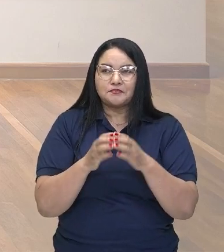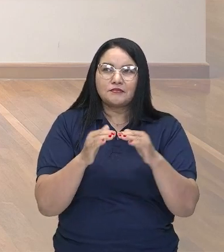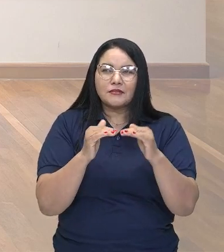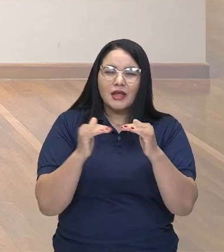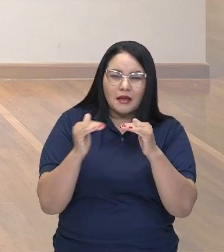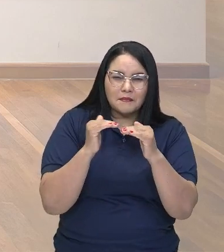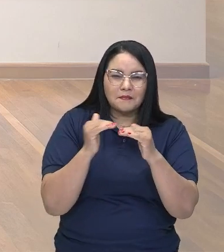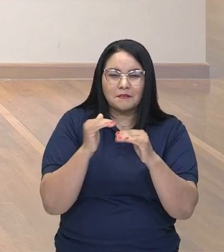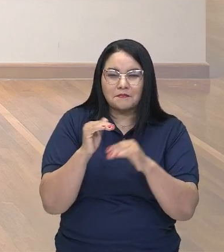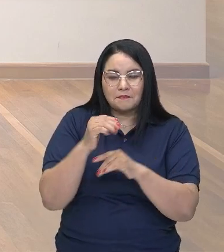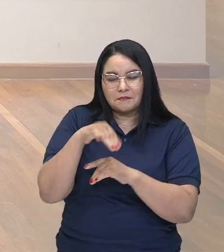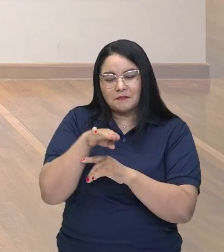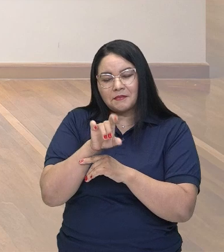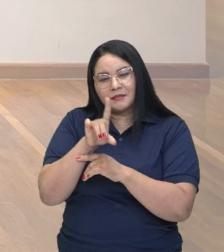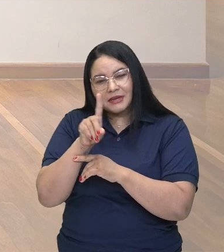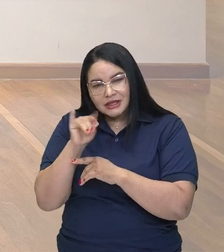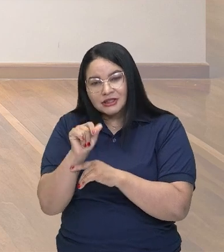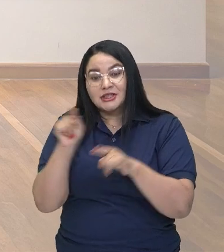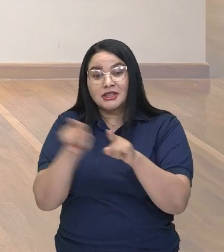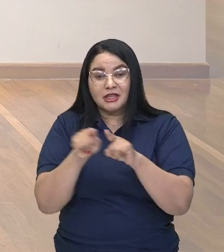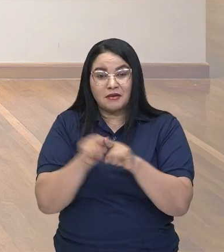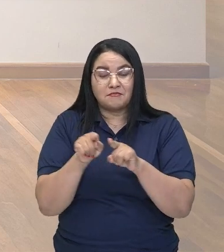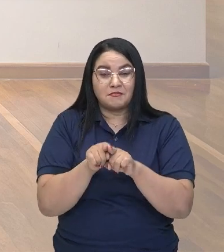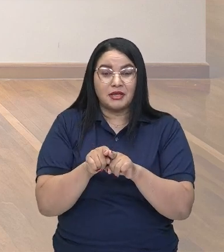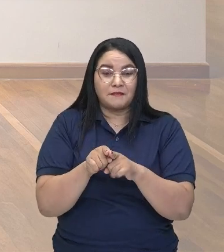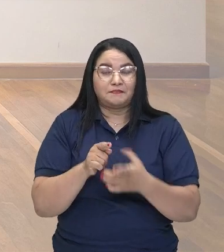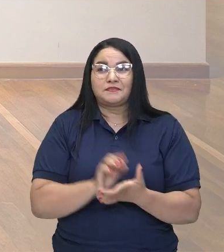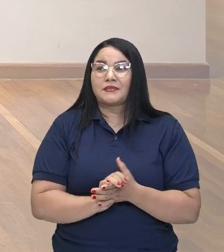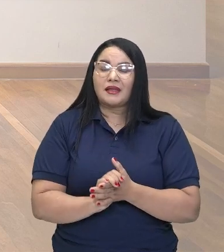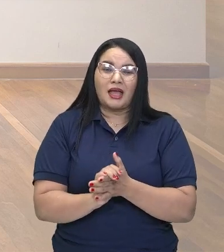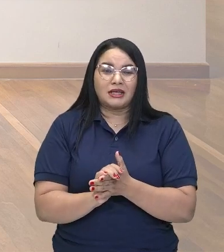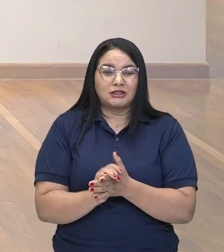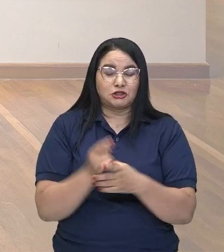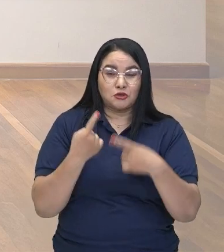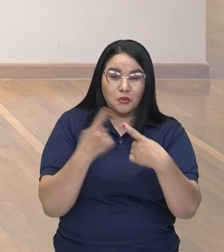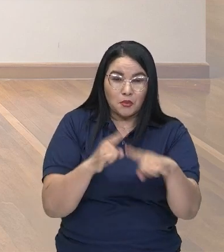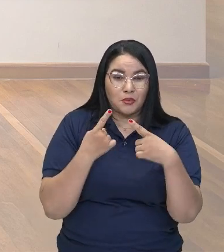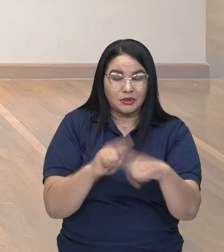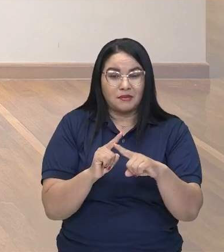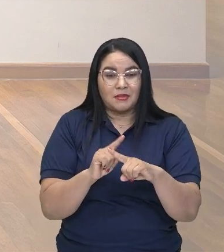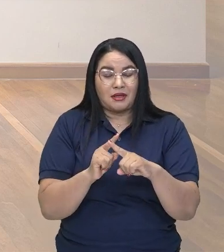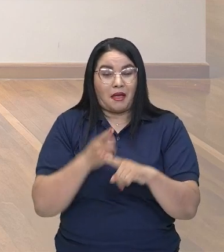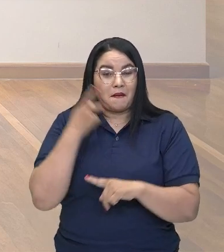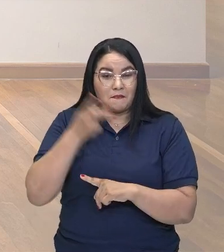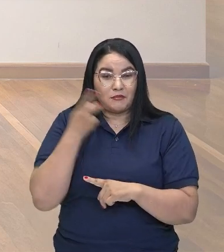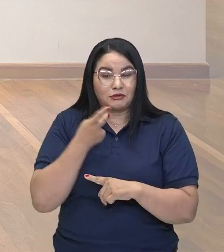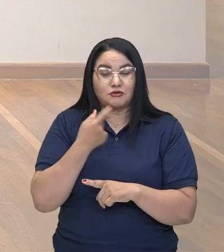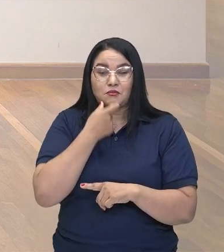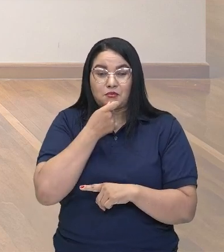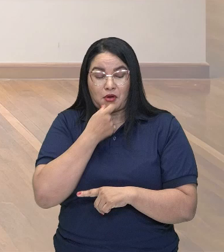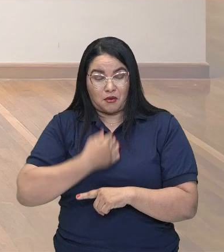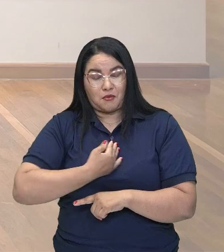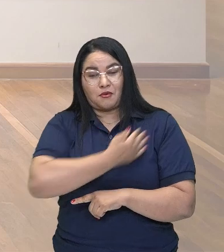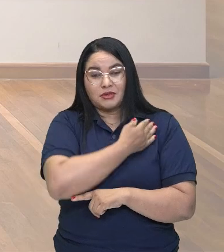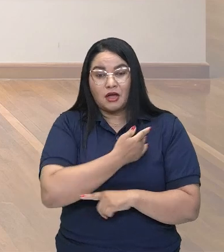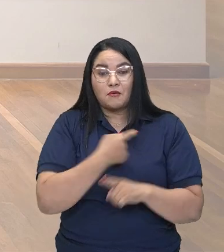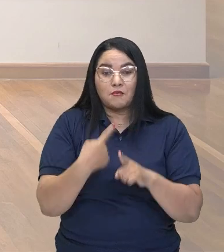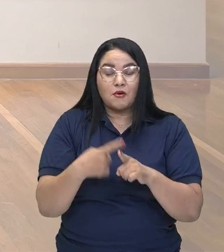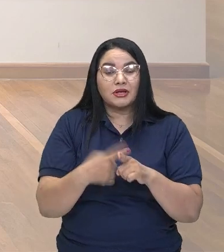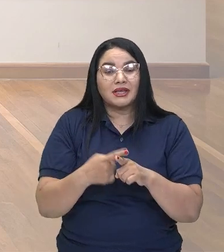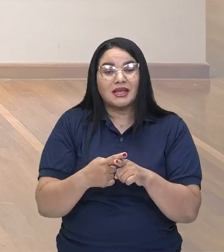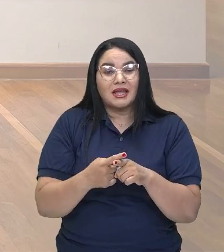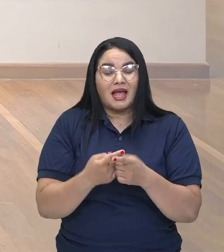que contestava a política dos governadores e o coronelismo, que eles tiravam as possibilidades de chegar